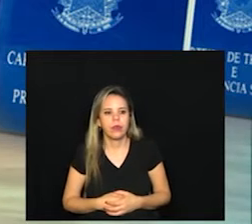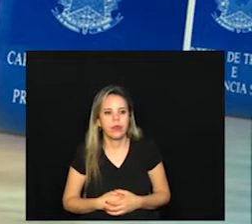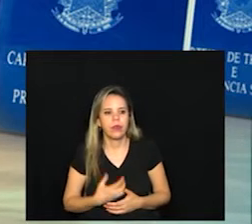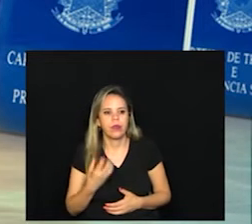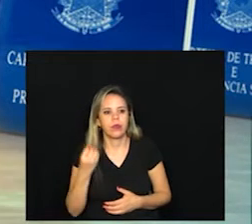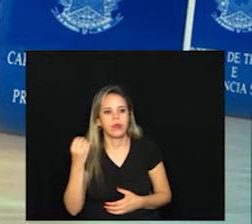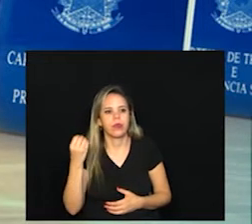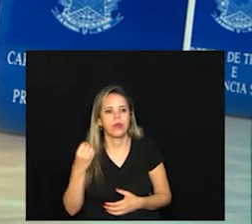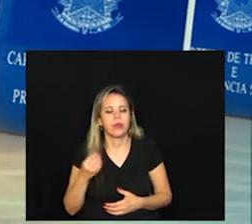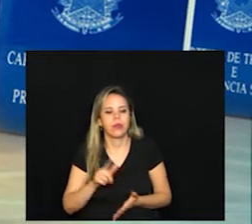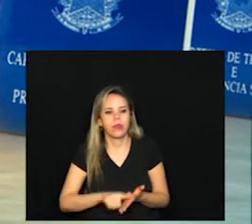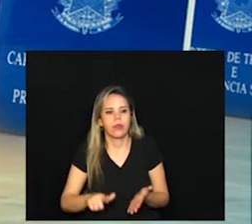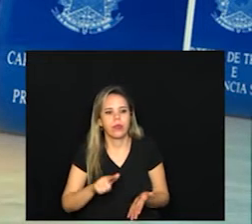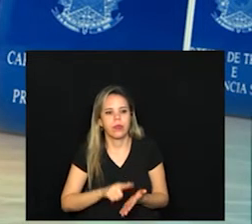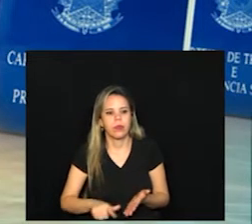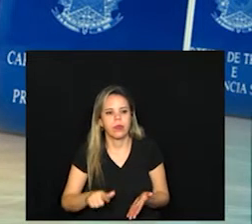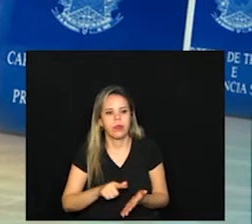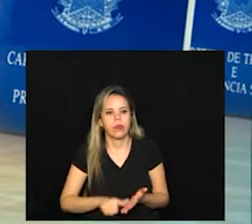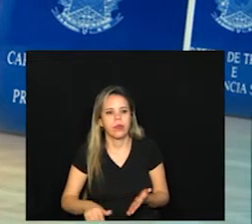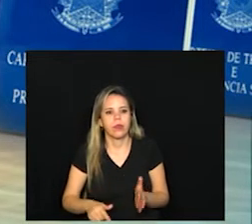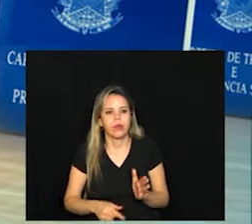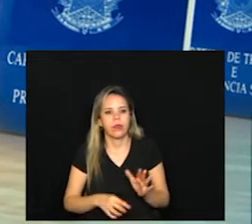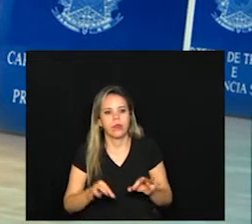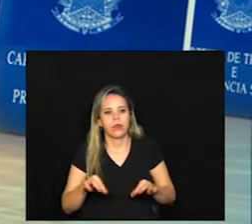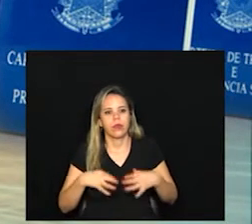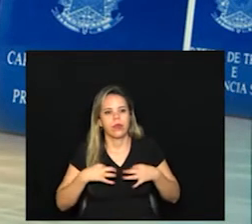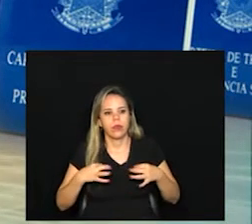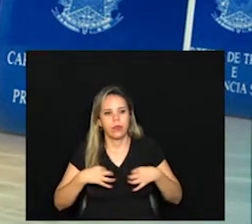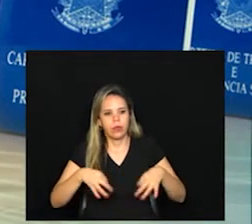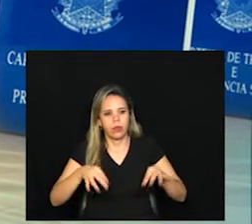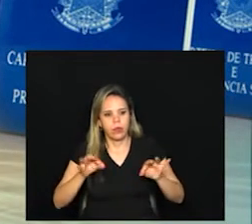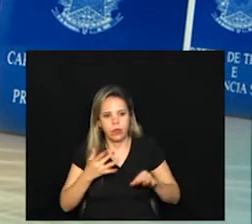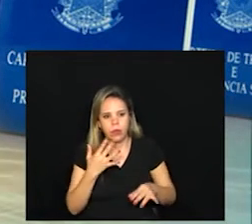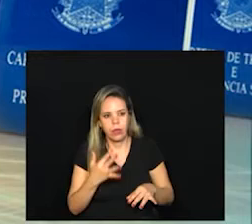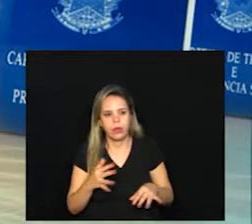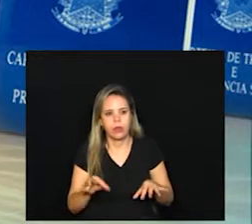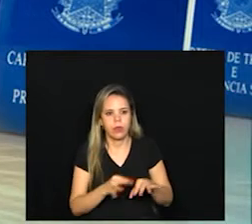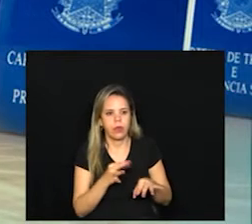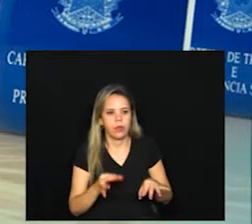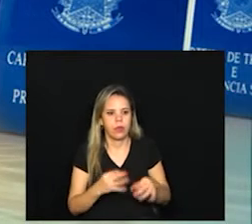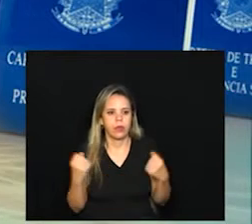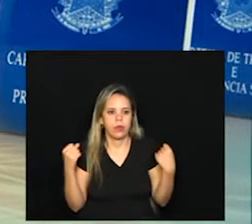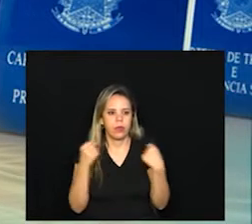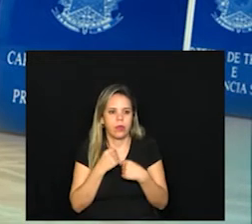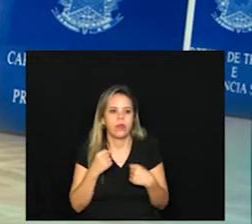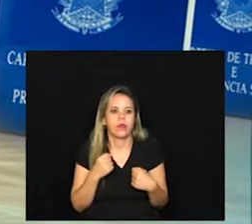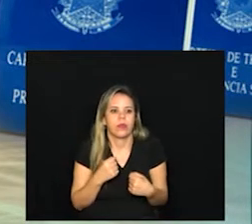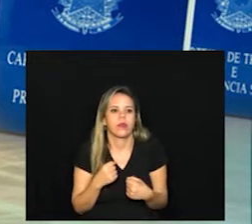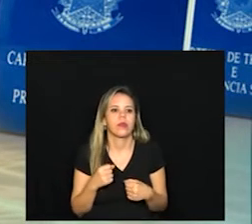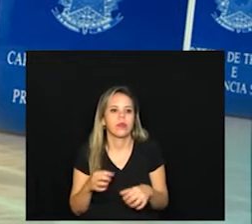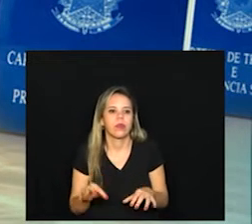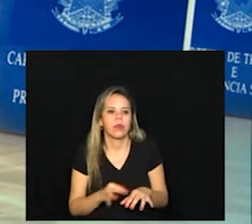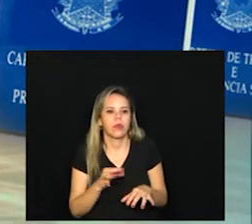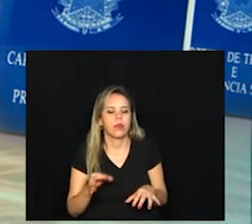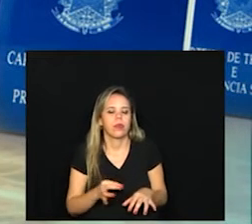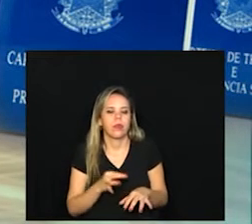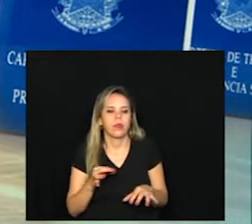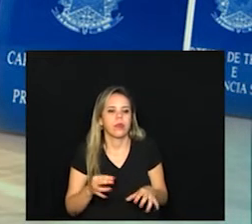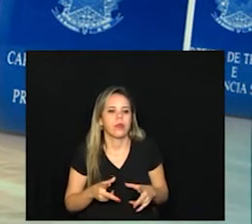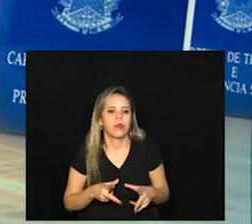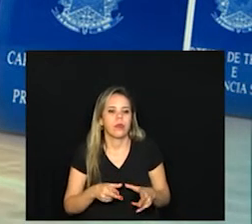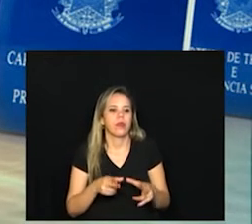viagem, auxiliar de limpeza, colorista de estamparia têxtil, costureira para jaquetas em nylon, costureira,